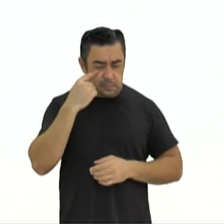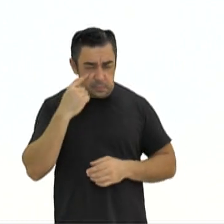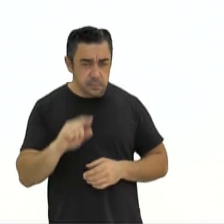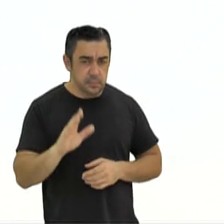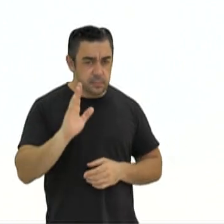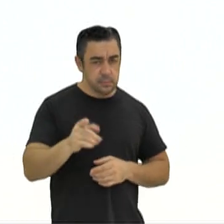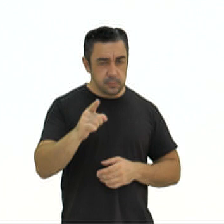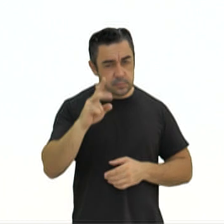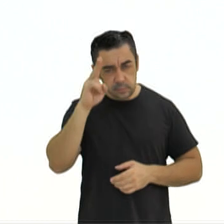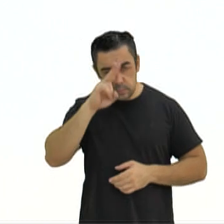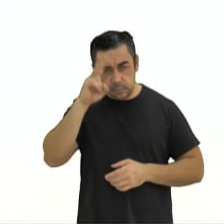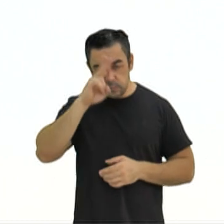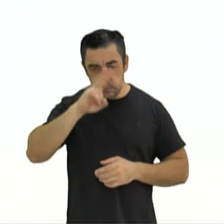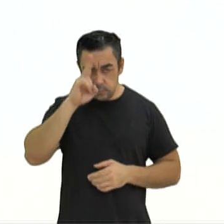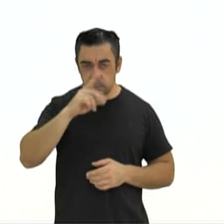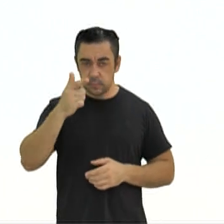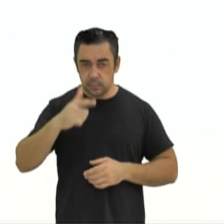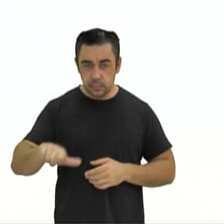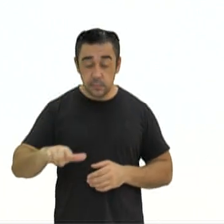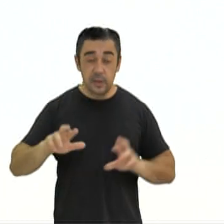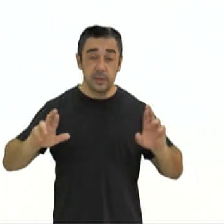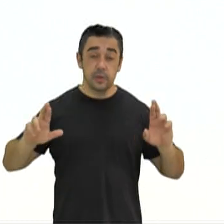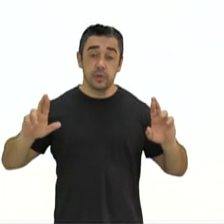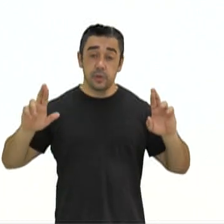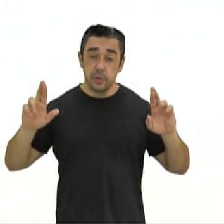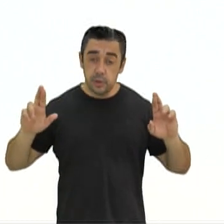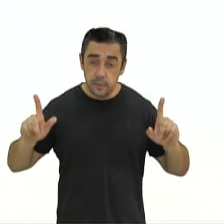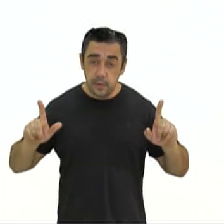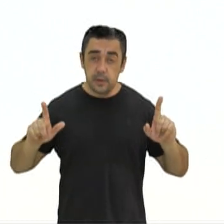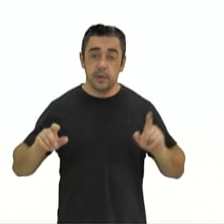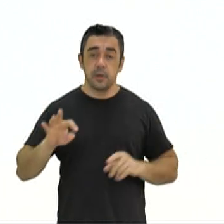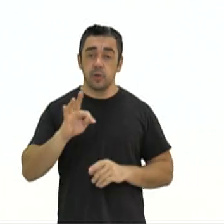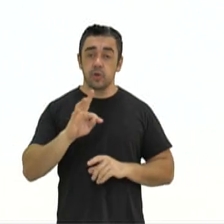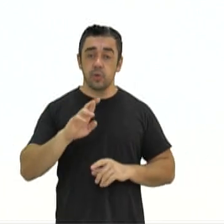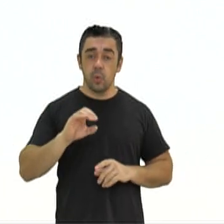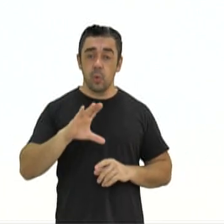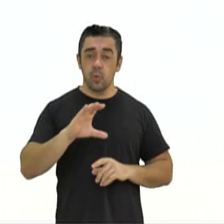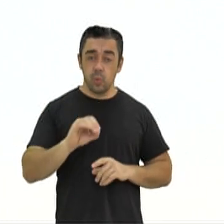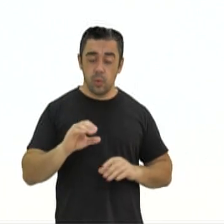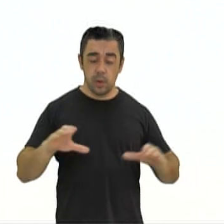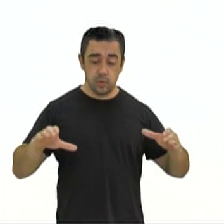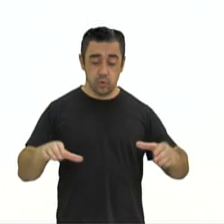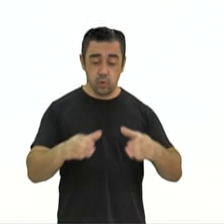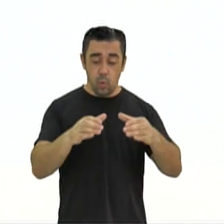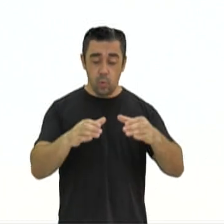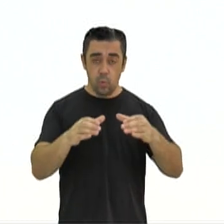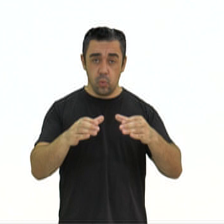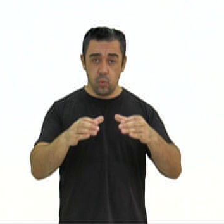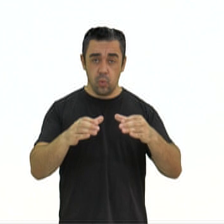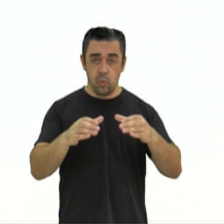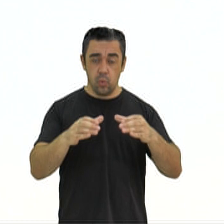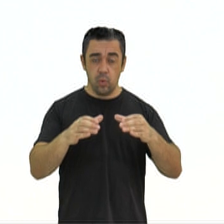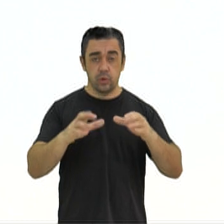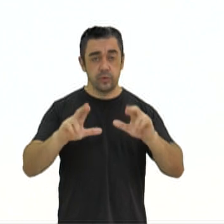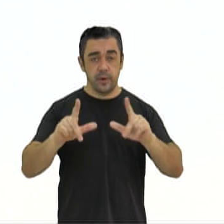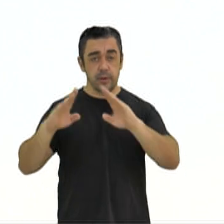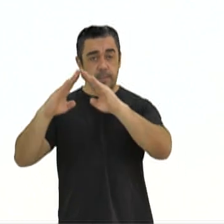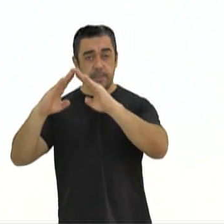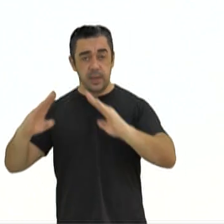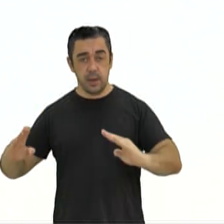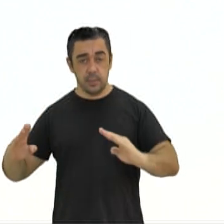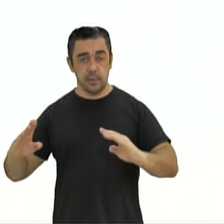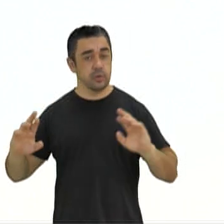vocês relembraram, né? A diferença do tronco para a pirâmide é que ela teria aqui uma